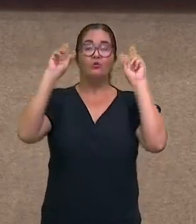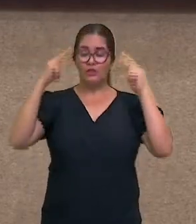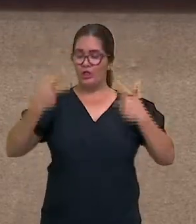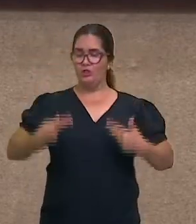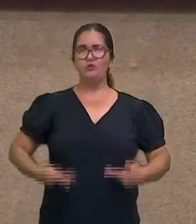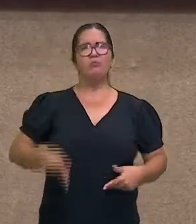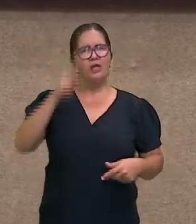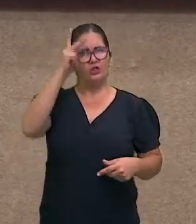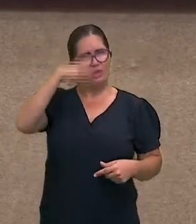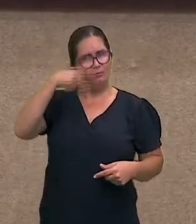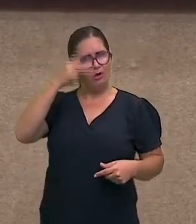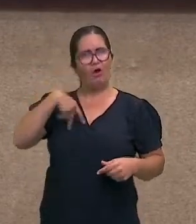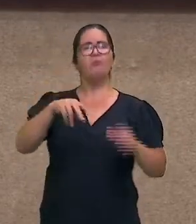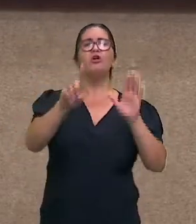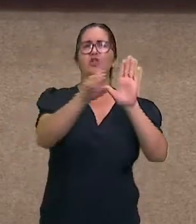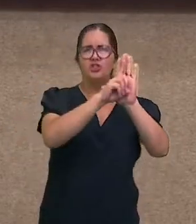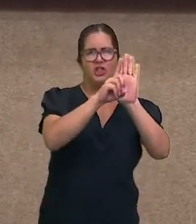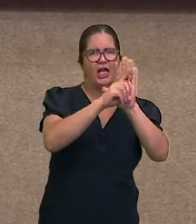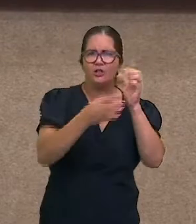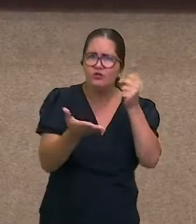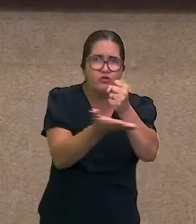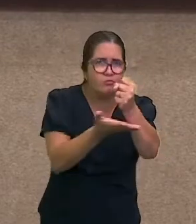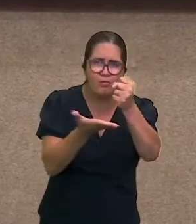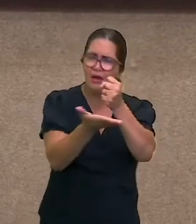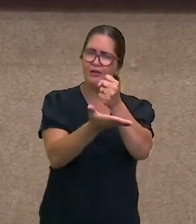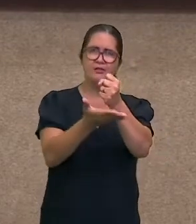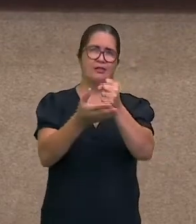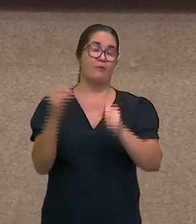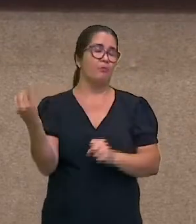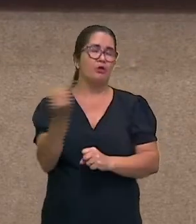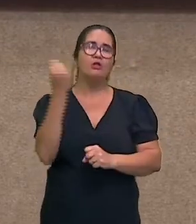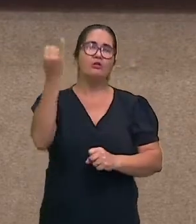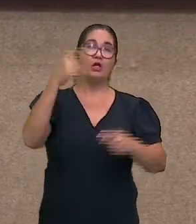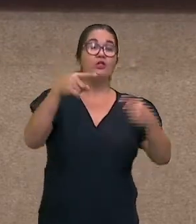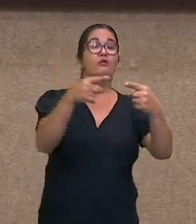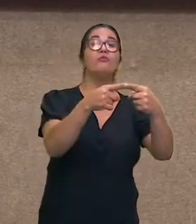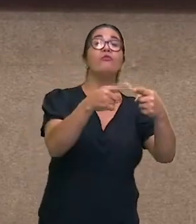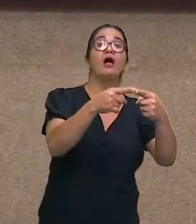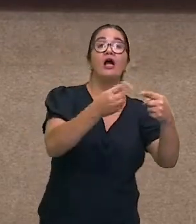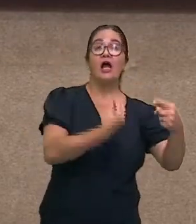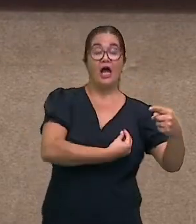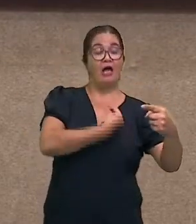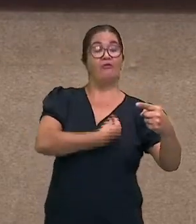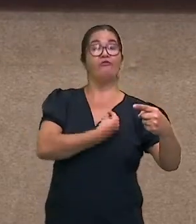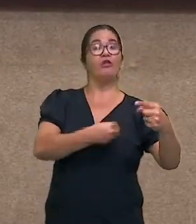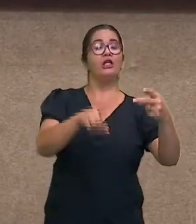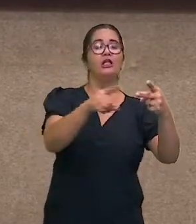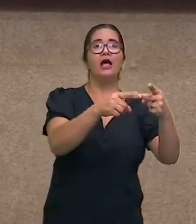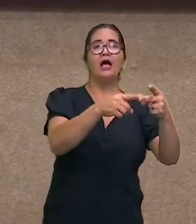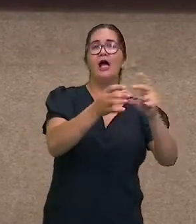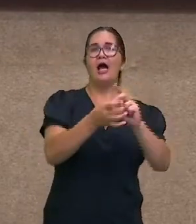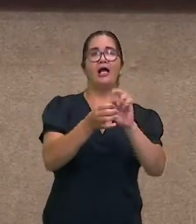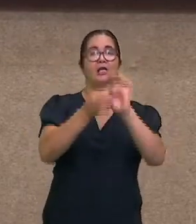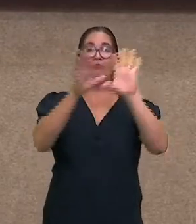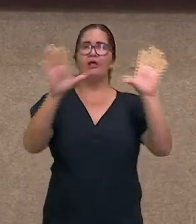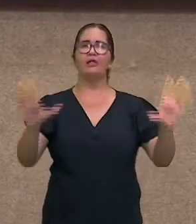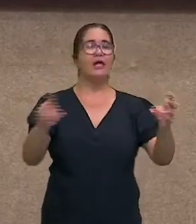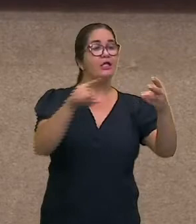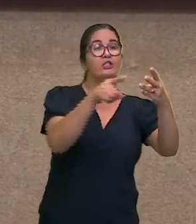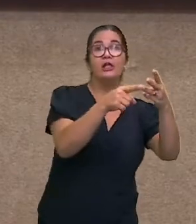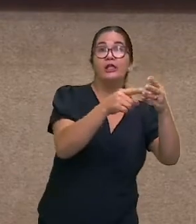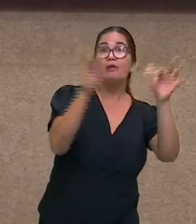natureza, certos direitos fundamentais, como direito à vida, à liberdade e à